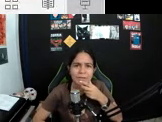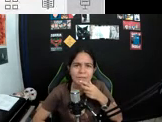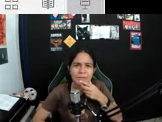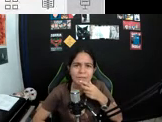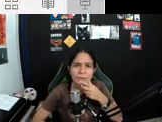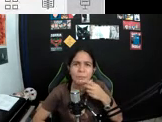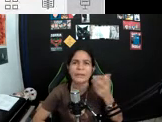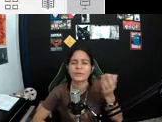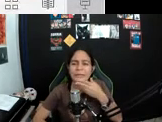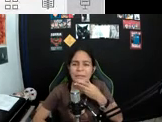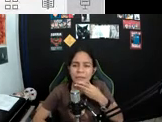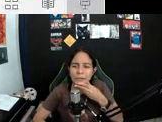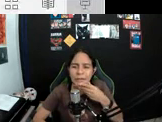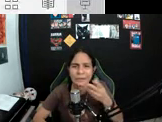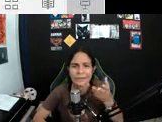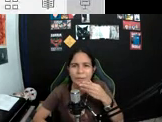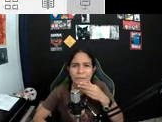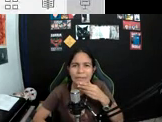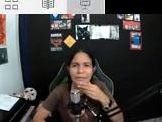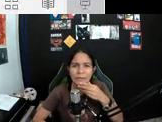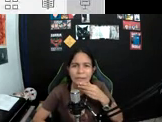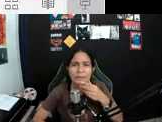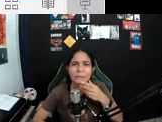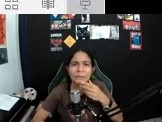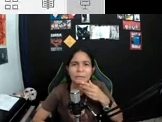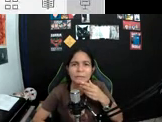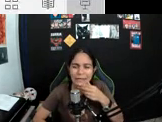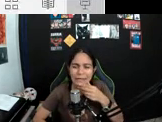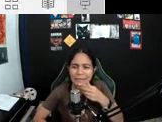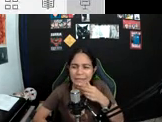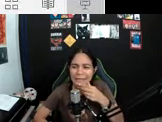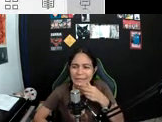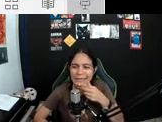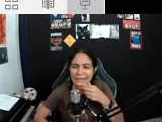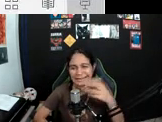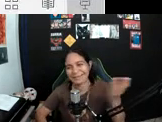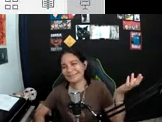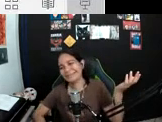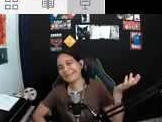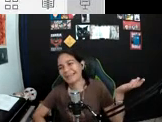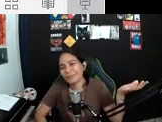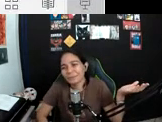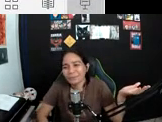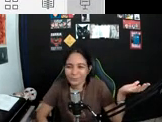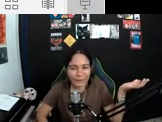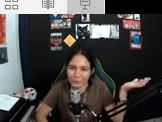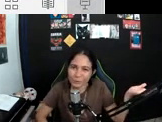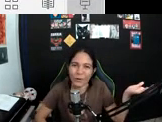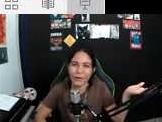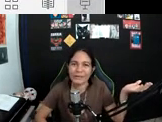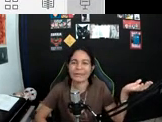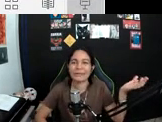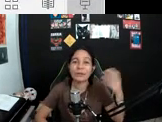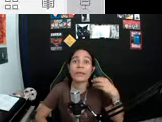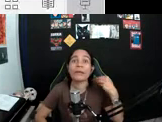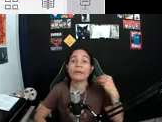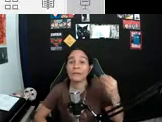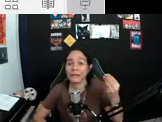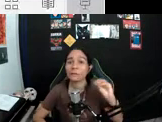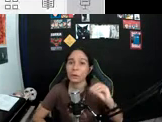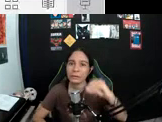passado? Como é que tu já tem doutorado? Tá estampando aí doutorado? Foi em qual faculdade, hein? Né? Porque não pode,